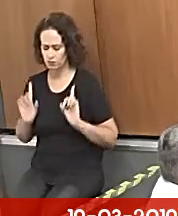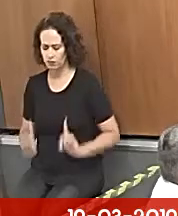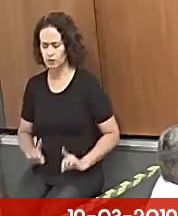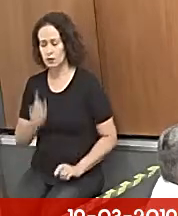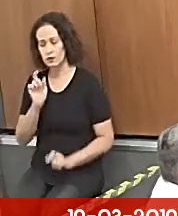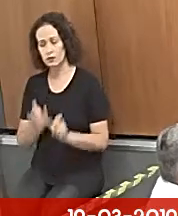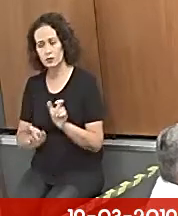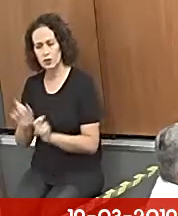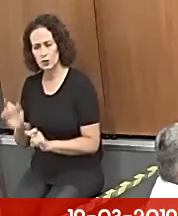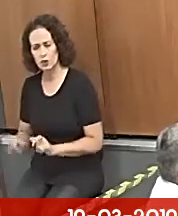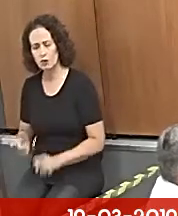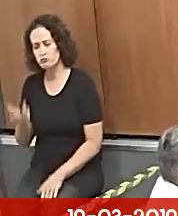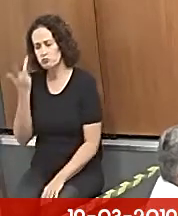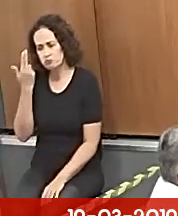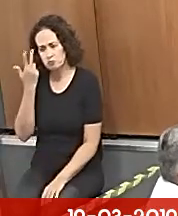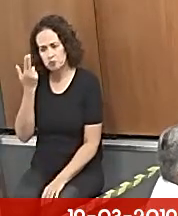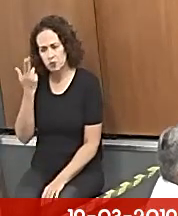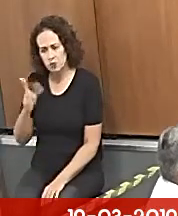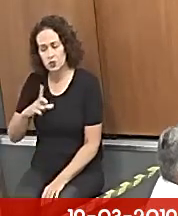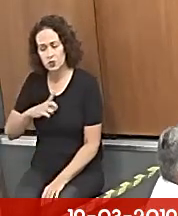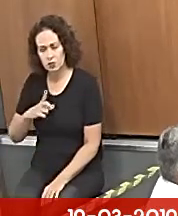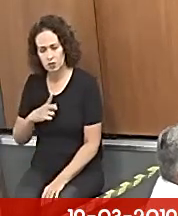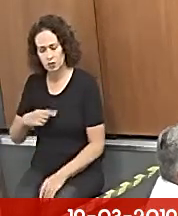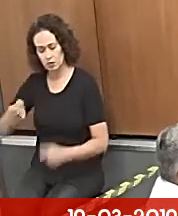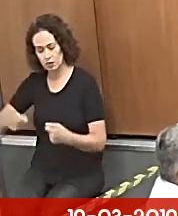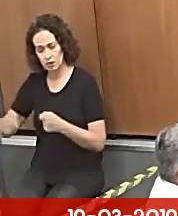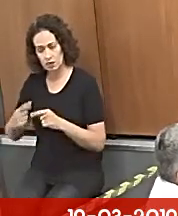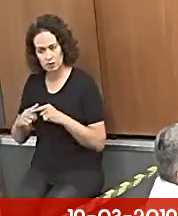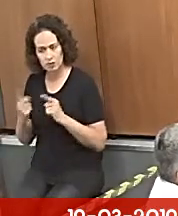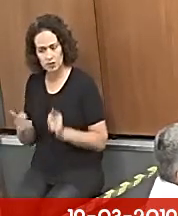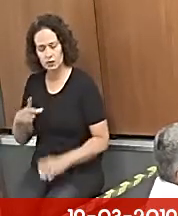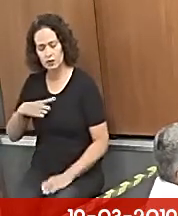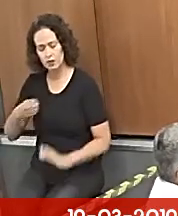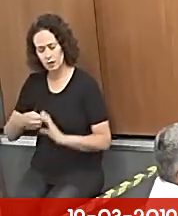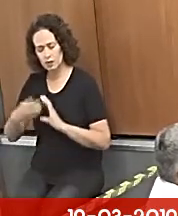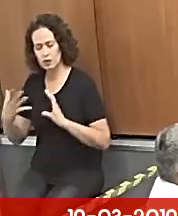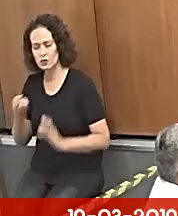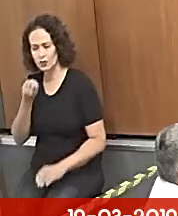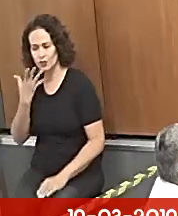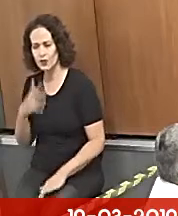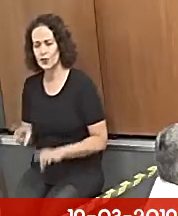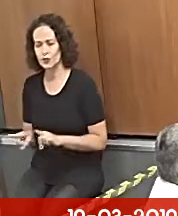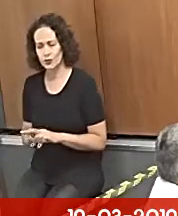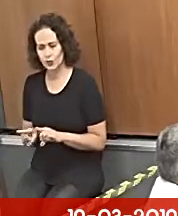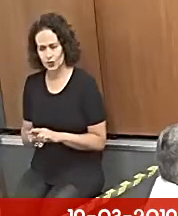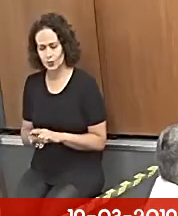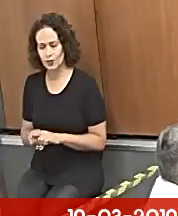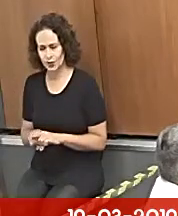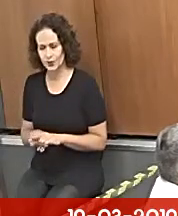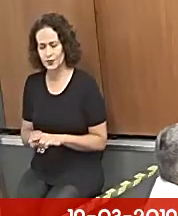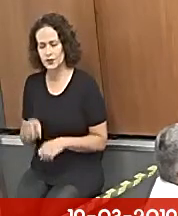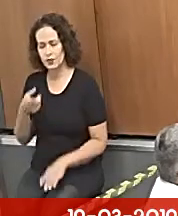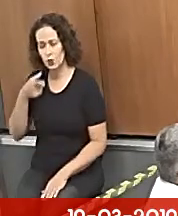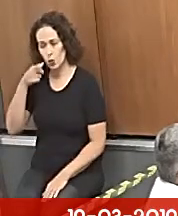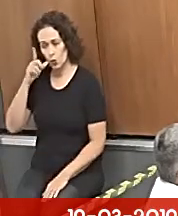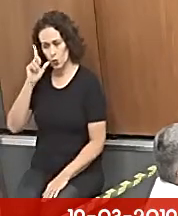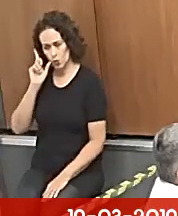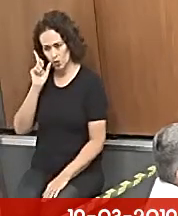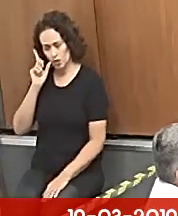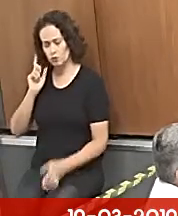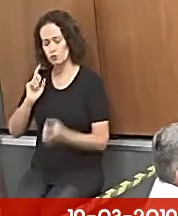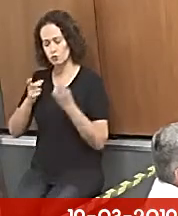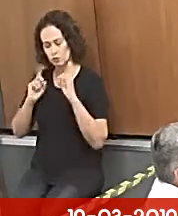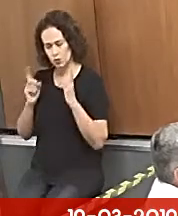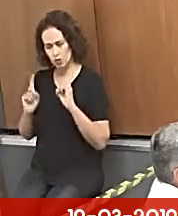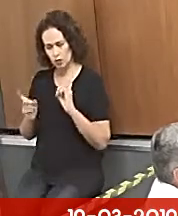as suas necessidades tem mas tem as suas qualidades né é em plenária do conped ontem a gente